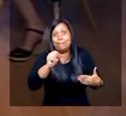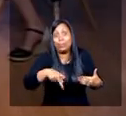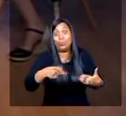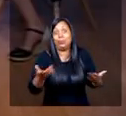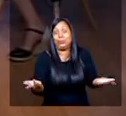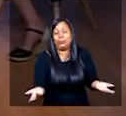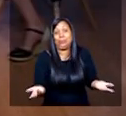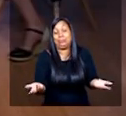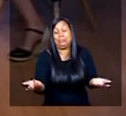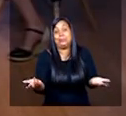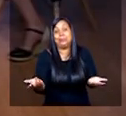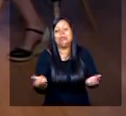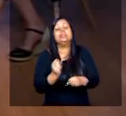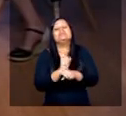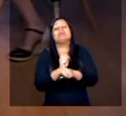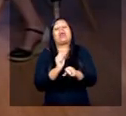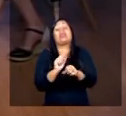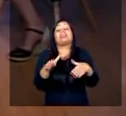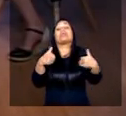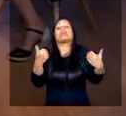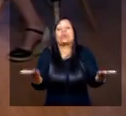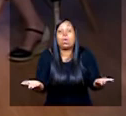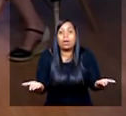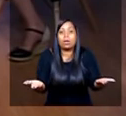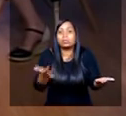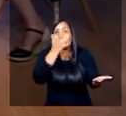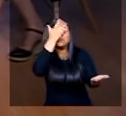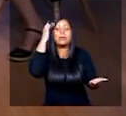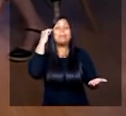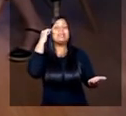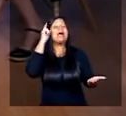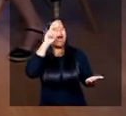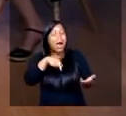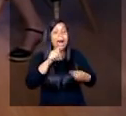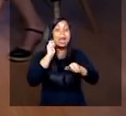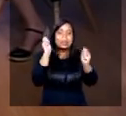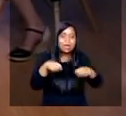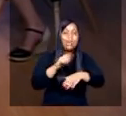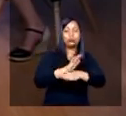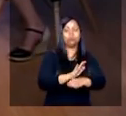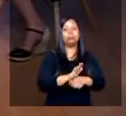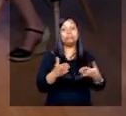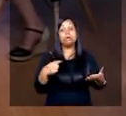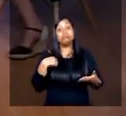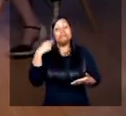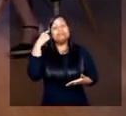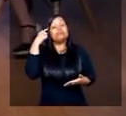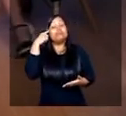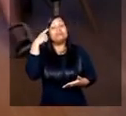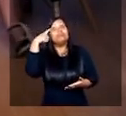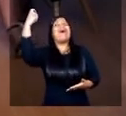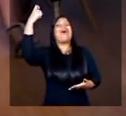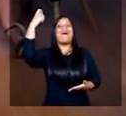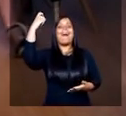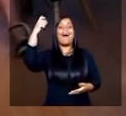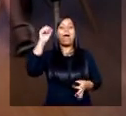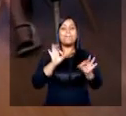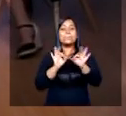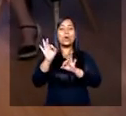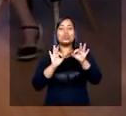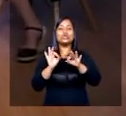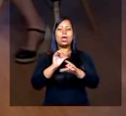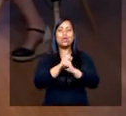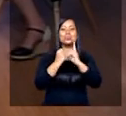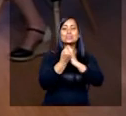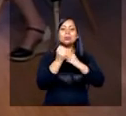aposentando, né? E eu vou esperar até quando o governo ou alguém achar que isso precisa de acontecer. Foi aí que a gente teve ideia de montar um projeto